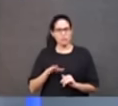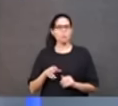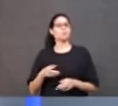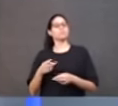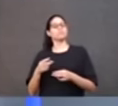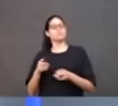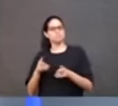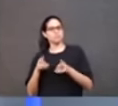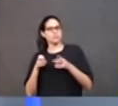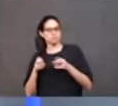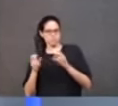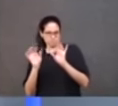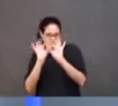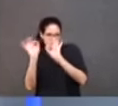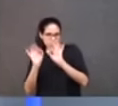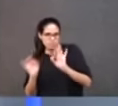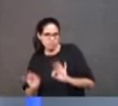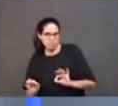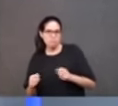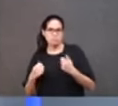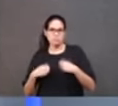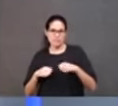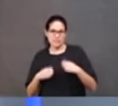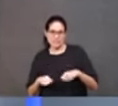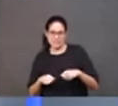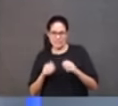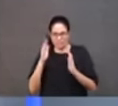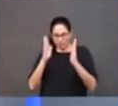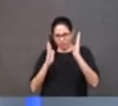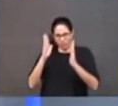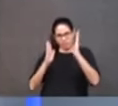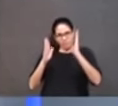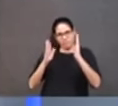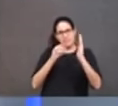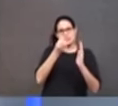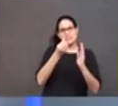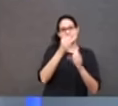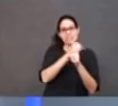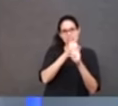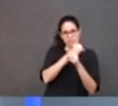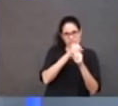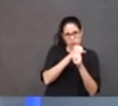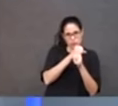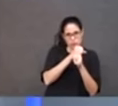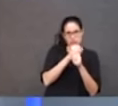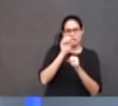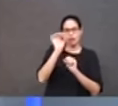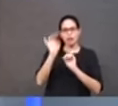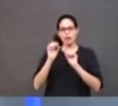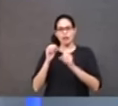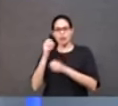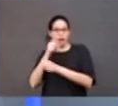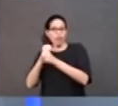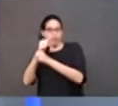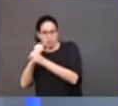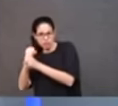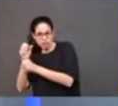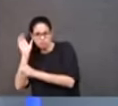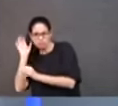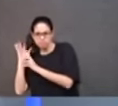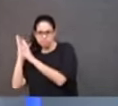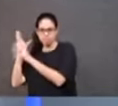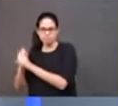feito num interstício de no mínimo 6 anos, com uma revisão anual. E o atual planejamento estratégico que está posto é